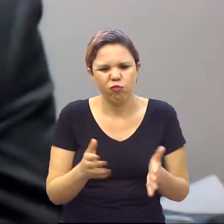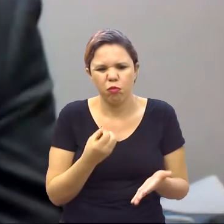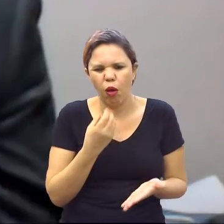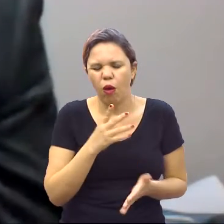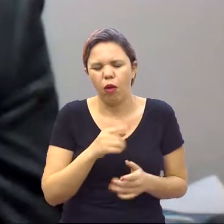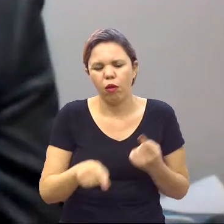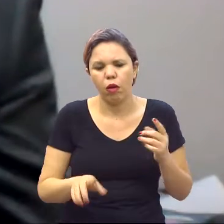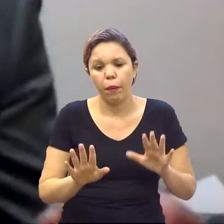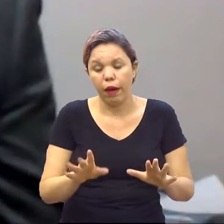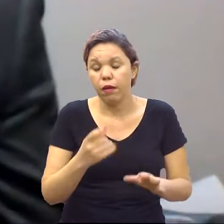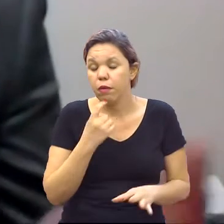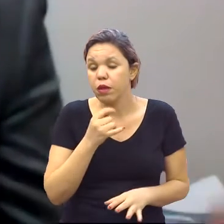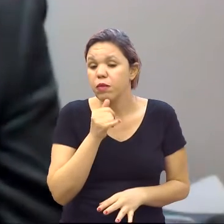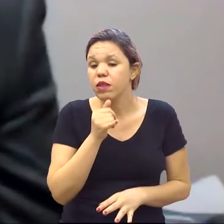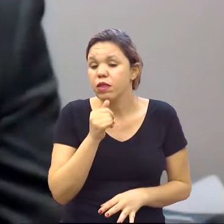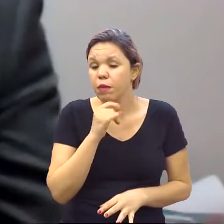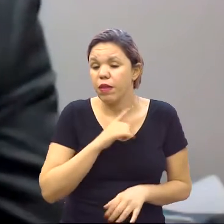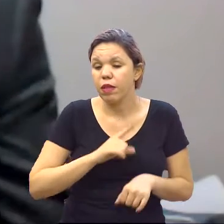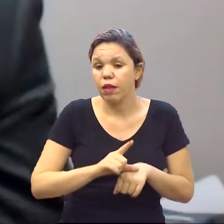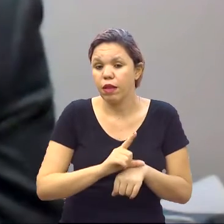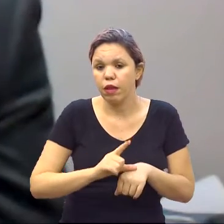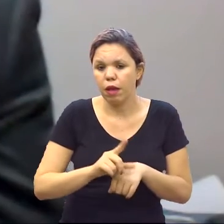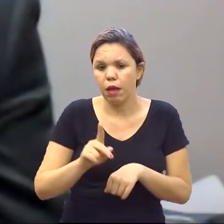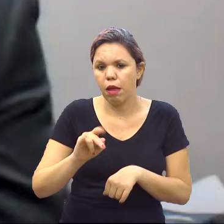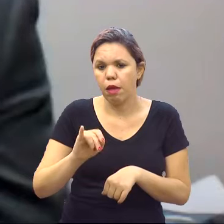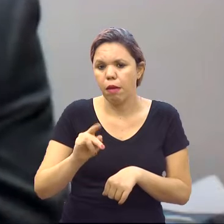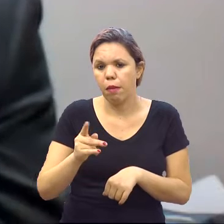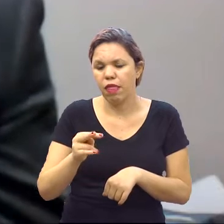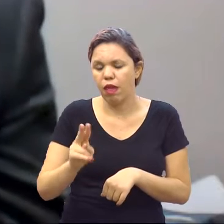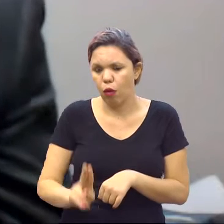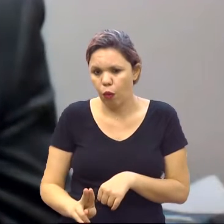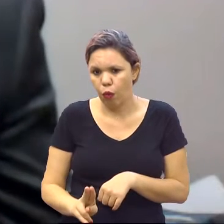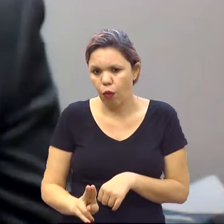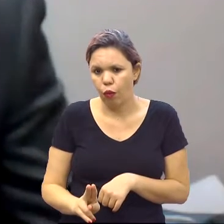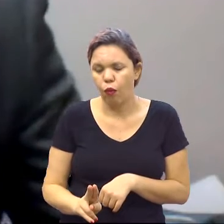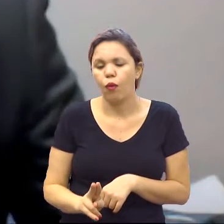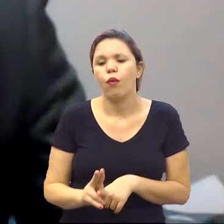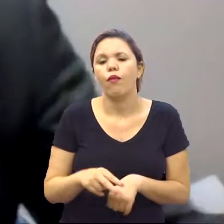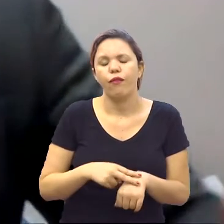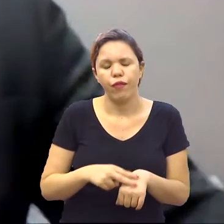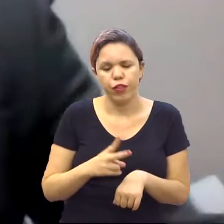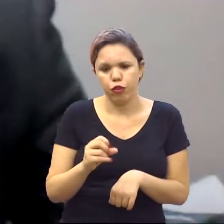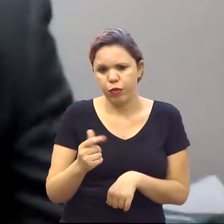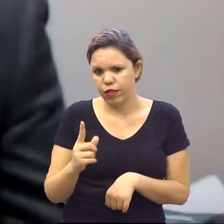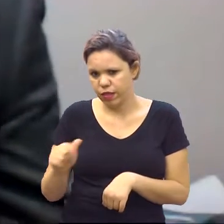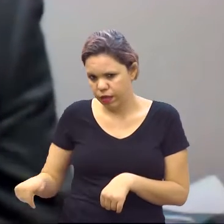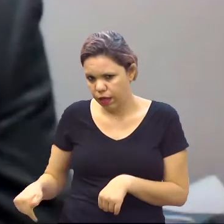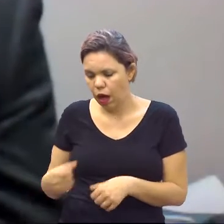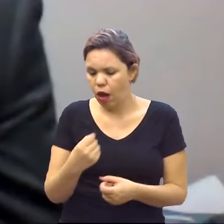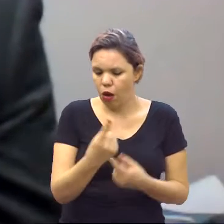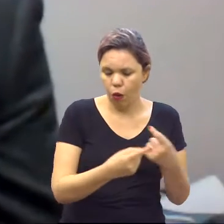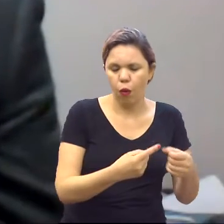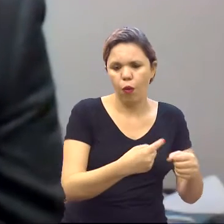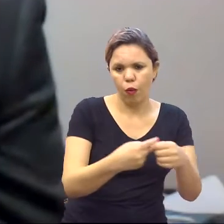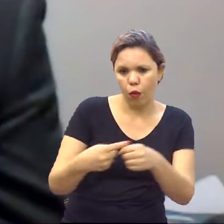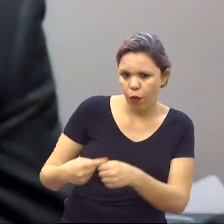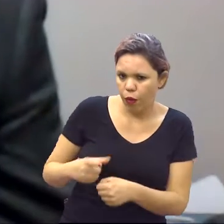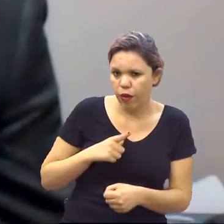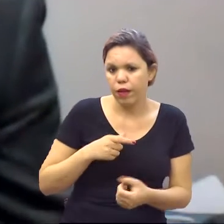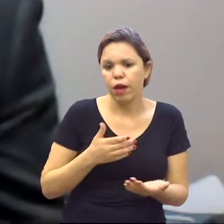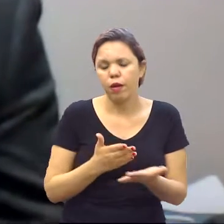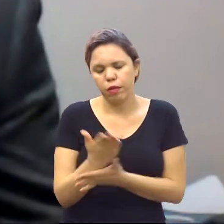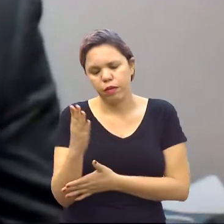favorável. Campinas, por exemplo, tem uma legislação de IPTU verde de 2017. Alguns municípios têm